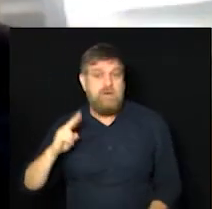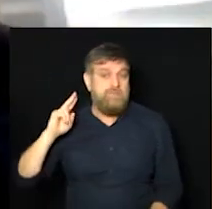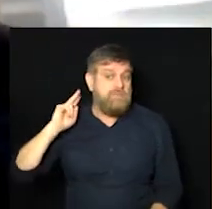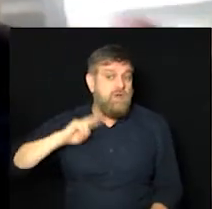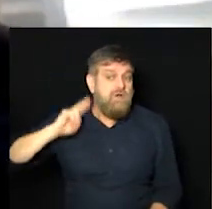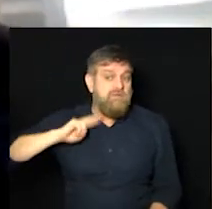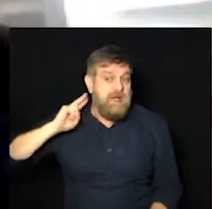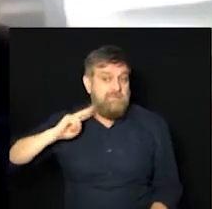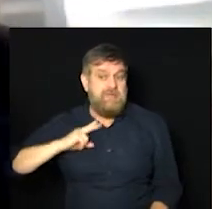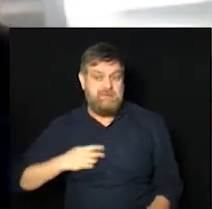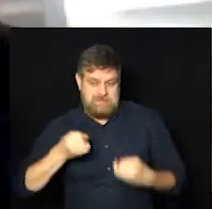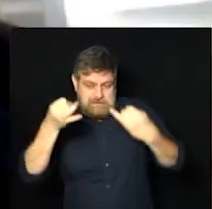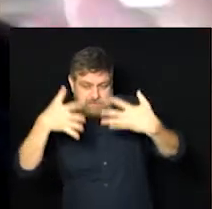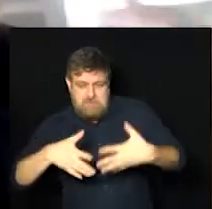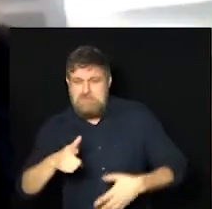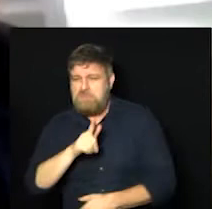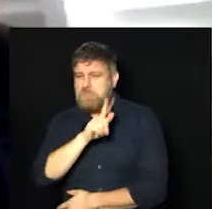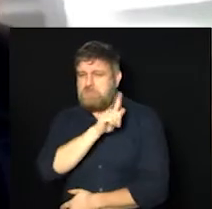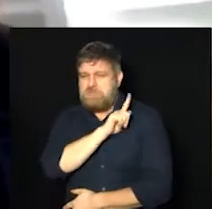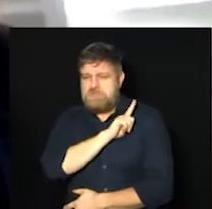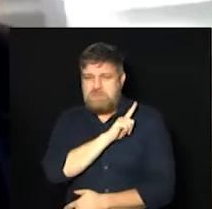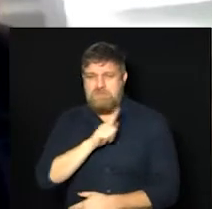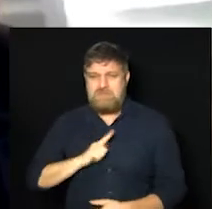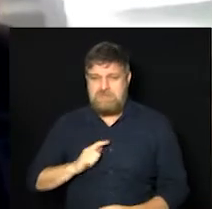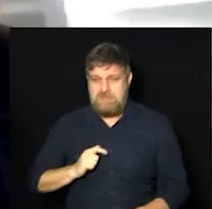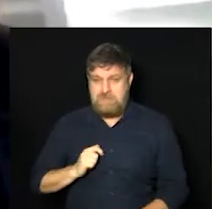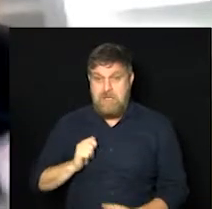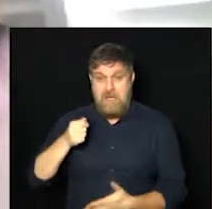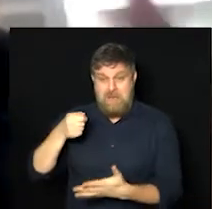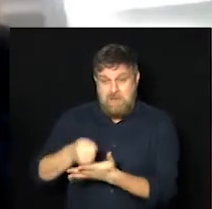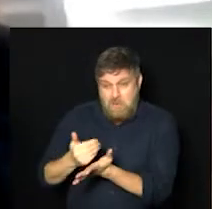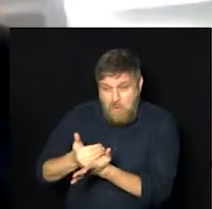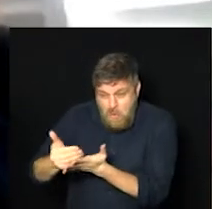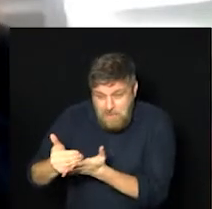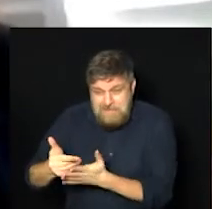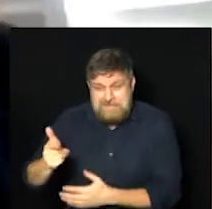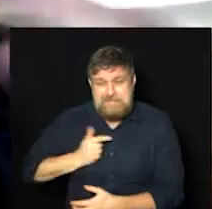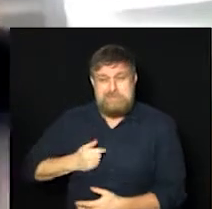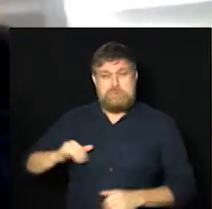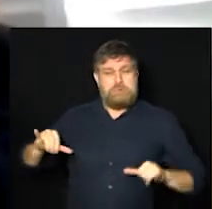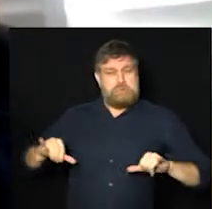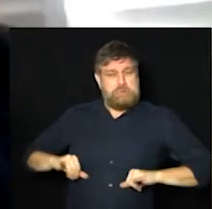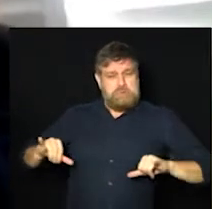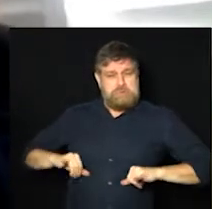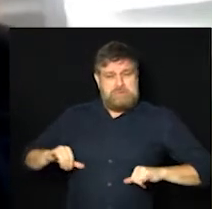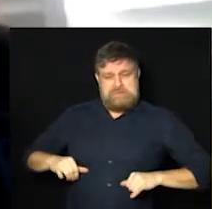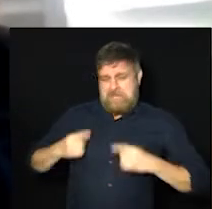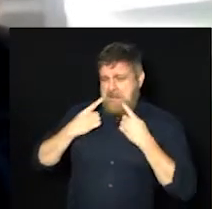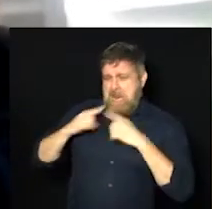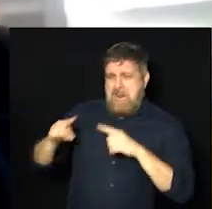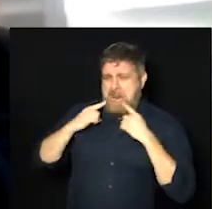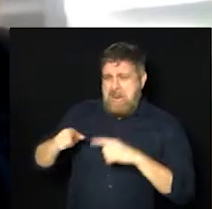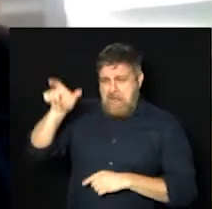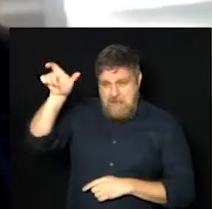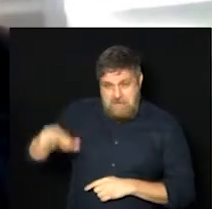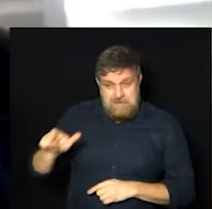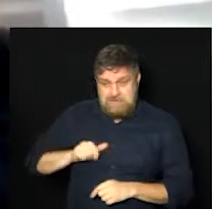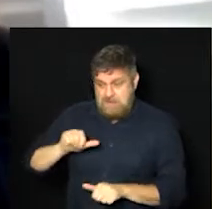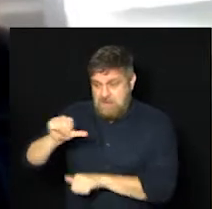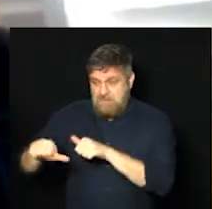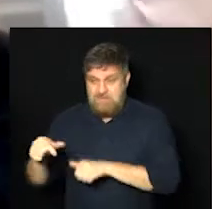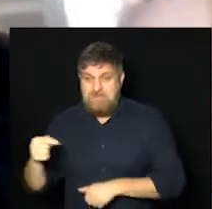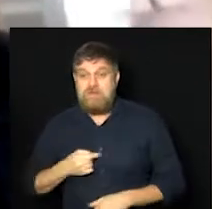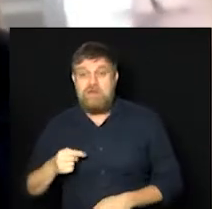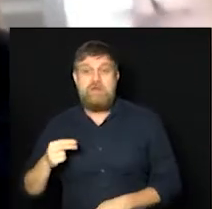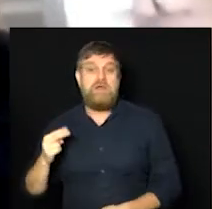para todo mundo com uma gestão que pagou um preço caro no começo com Bandeira, que foi criticado, ele não deu resultado no campo, só que ele